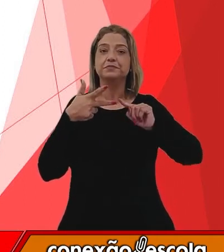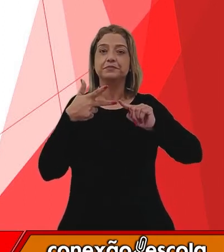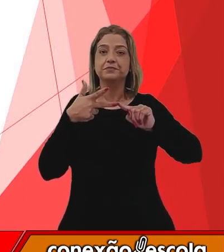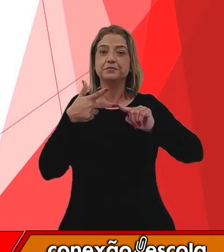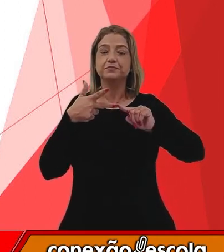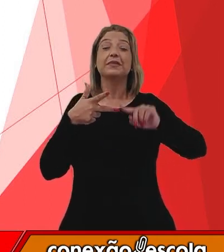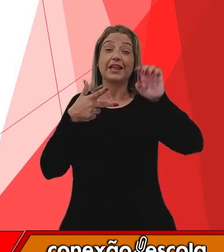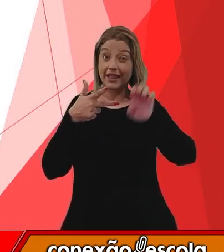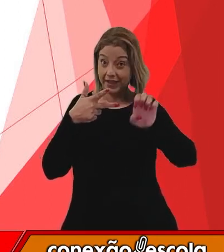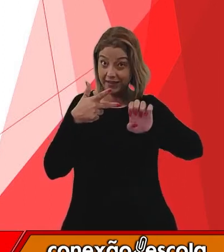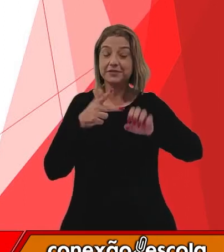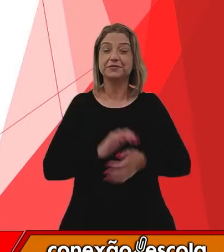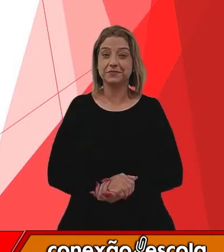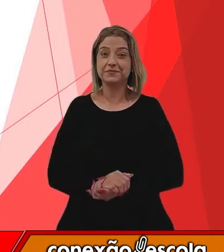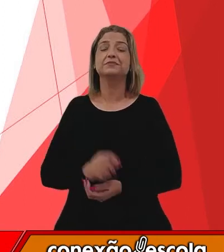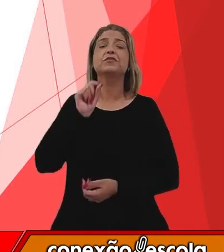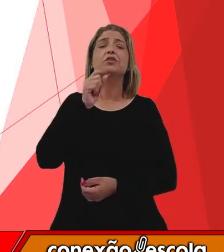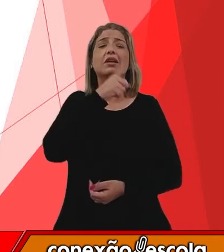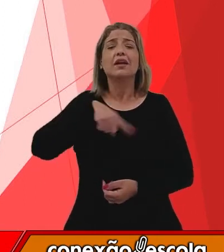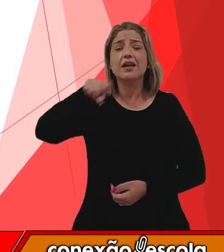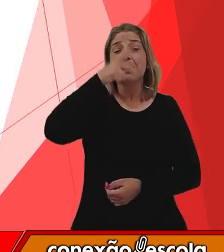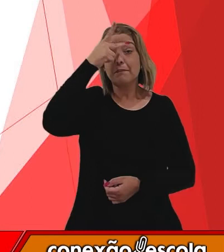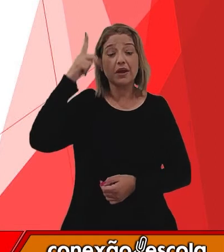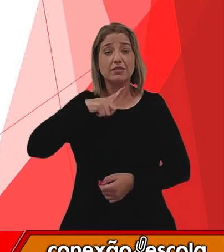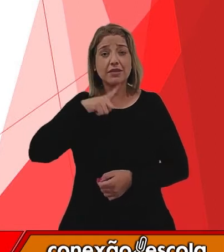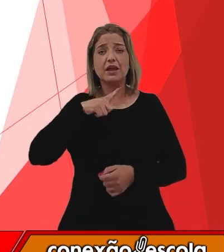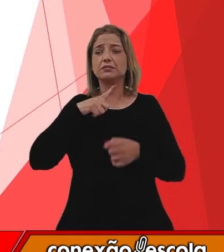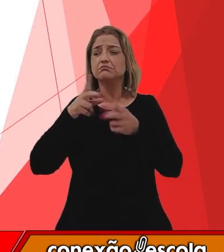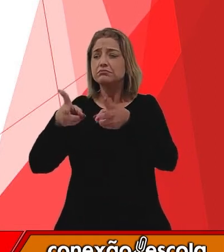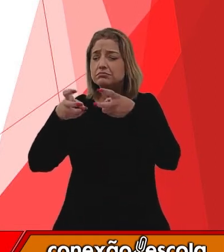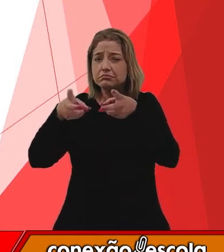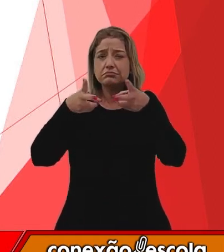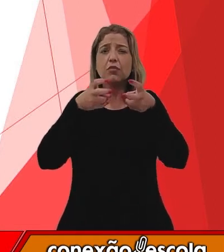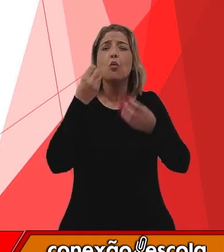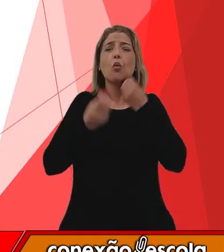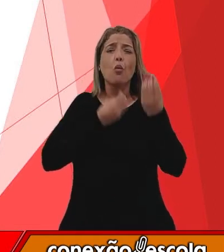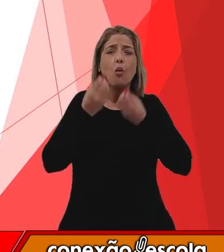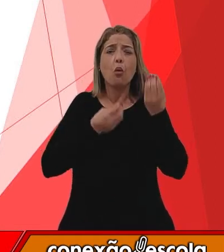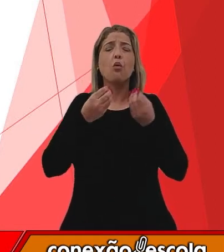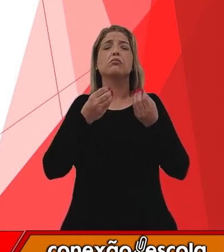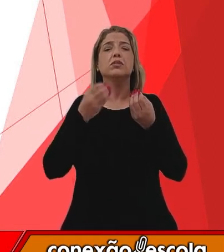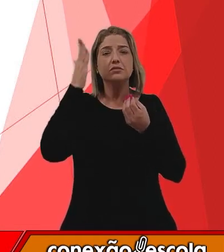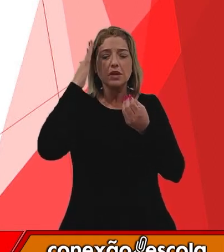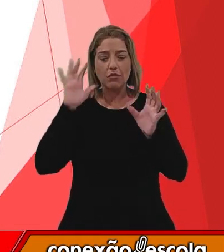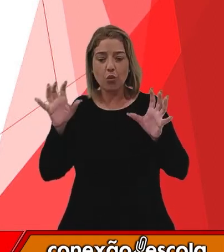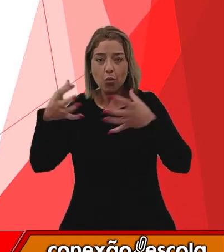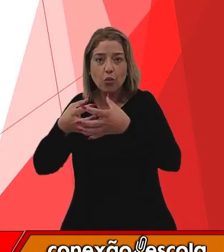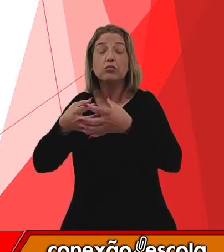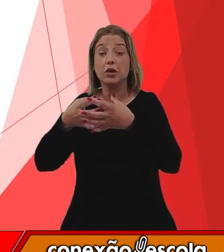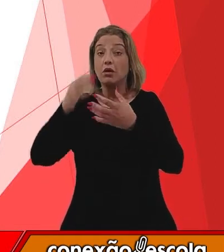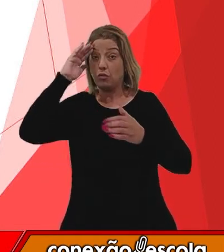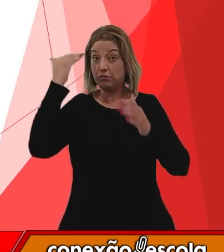executivo fazem parte pessoas que precisam observar e atender às necessidades da coletividade, seguindo as